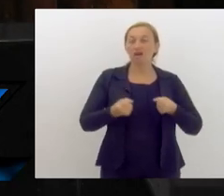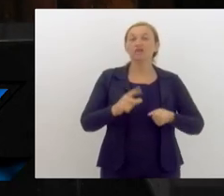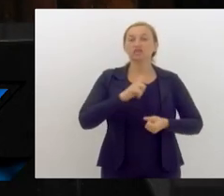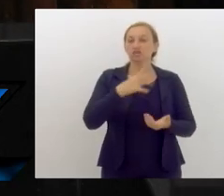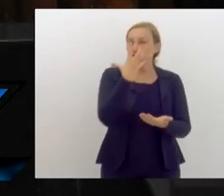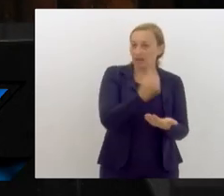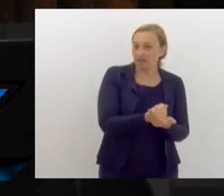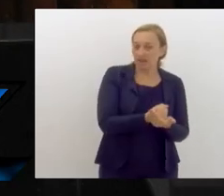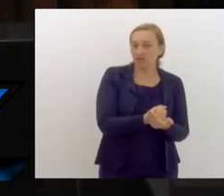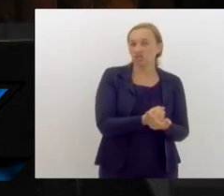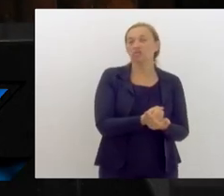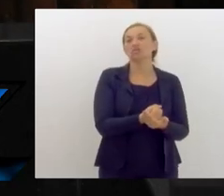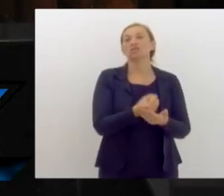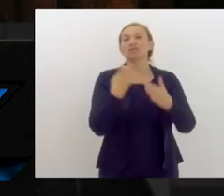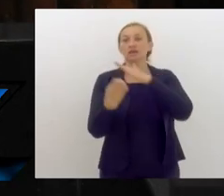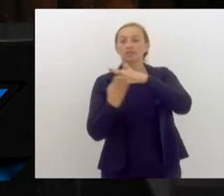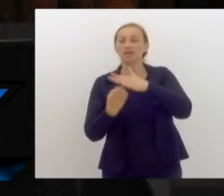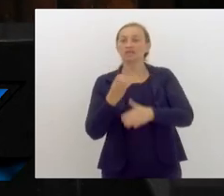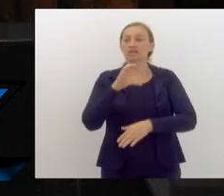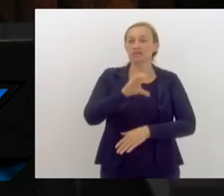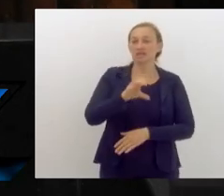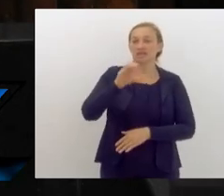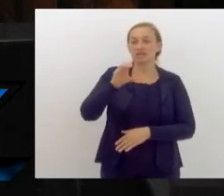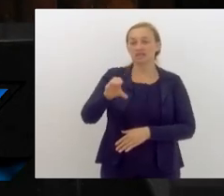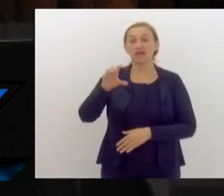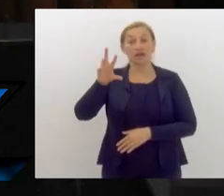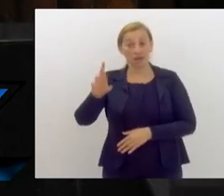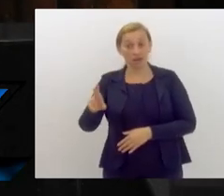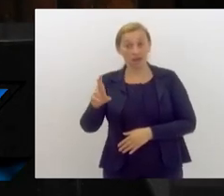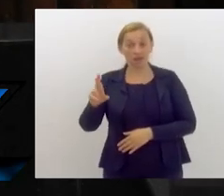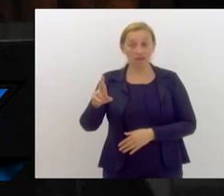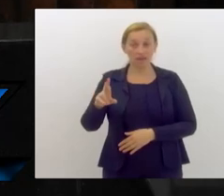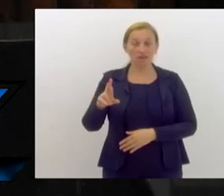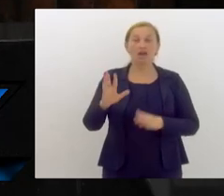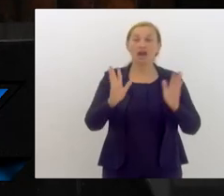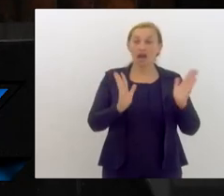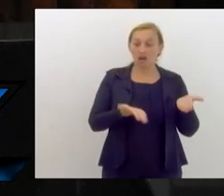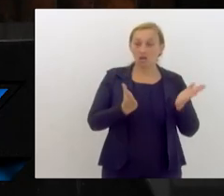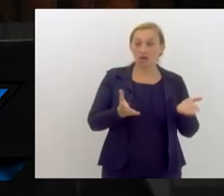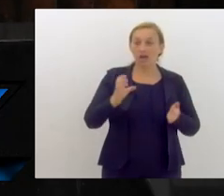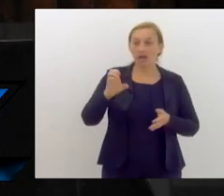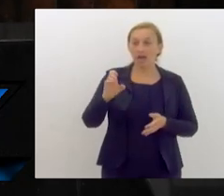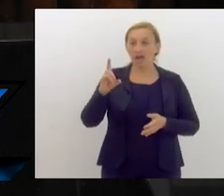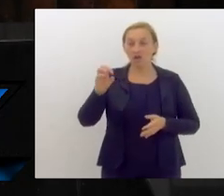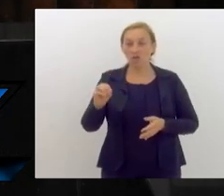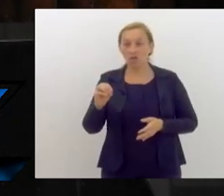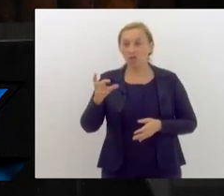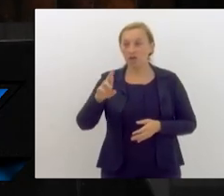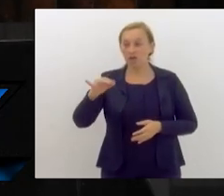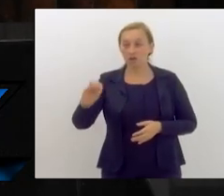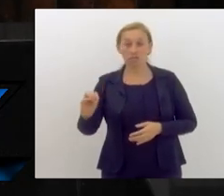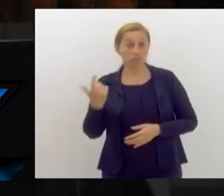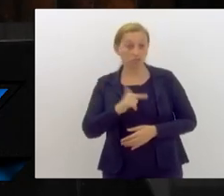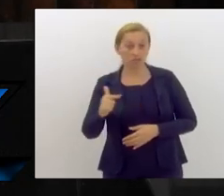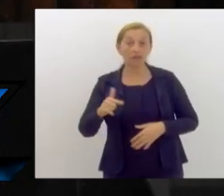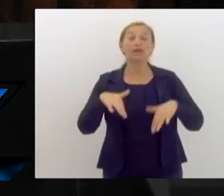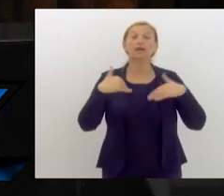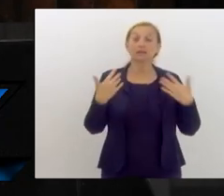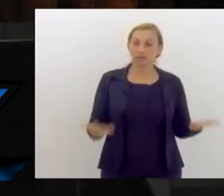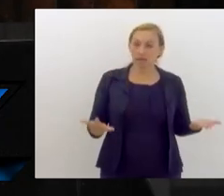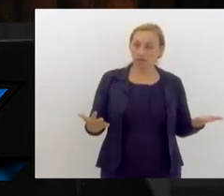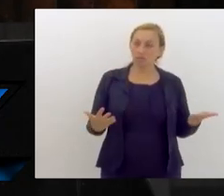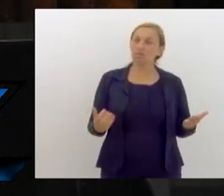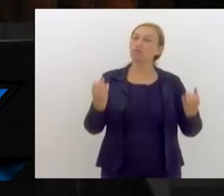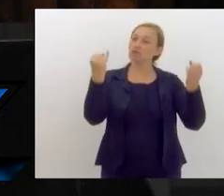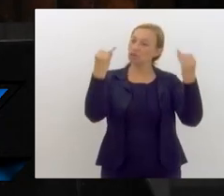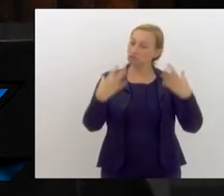empresa CCR Nova Dutra que agora a eco Rio Minas ainda não atualizou então prestando